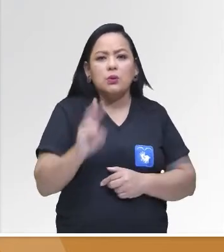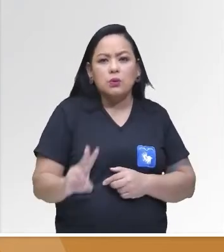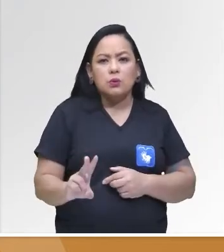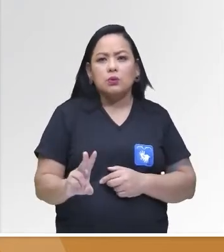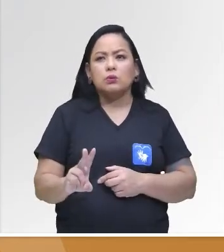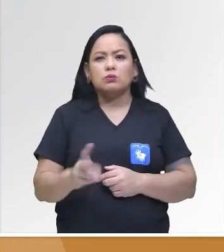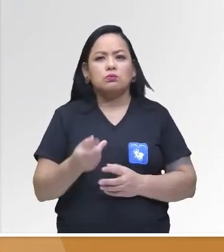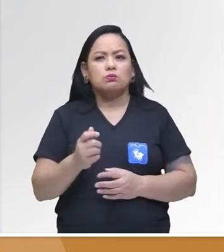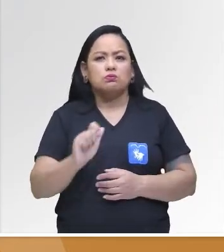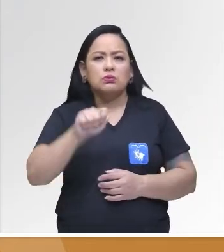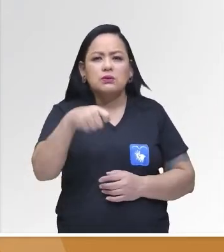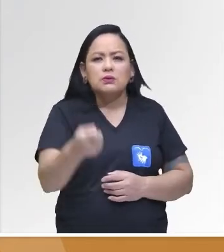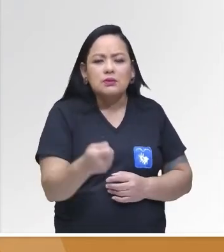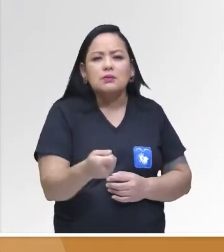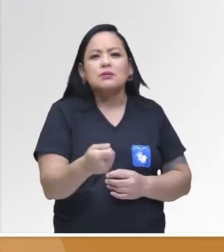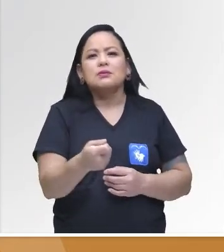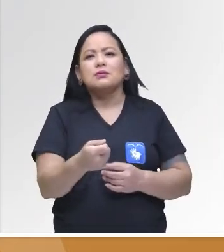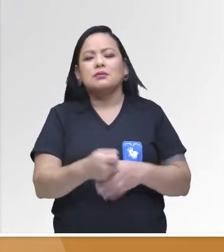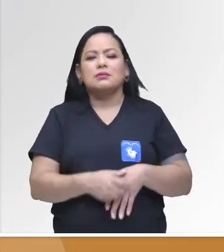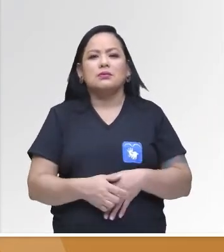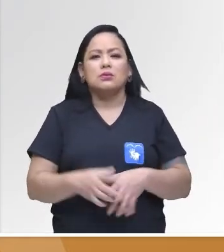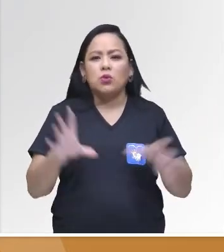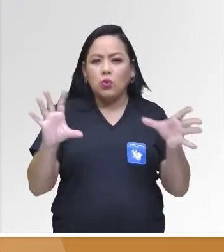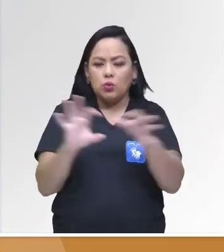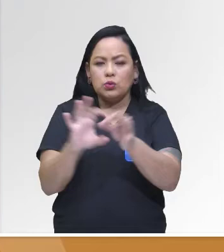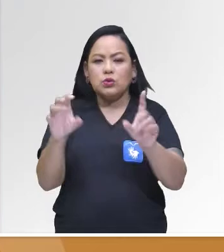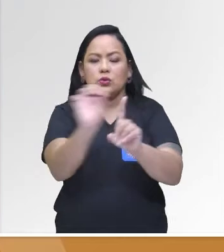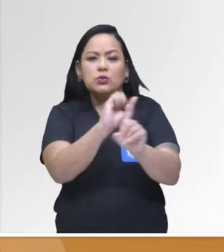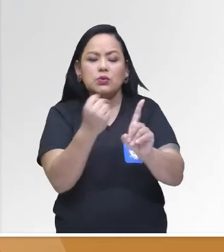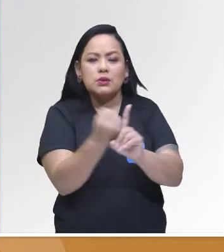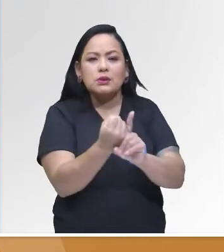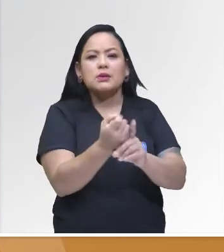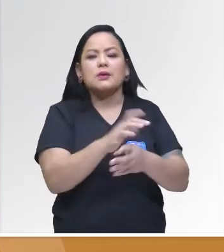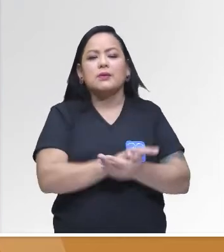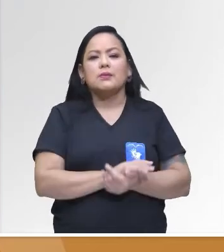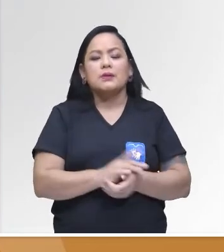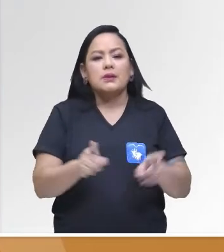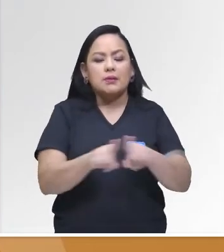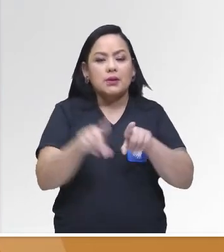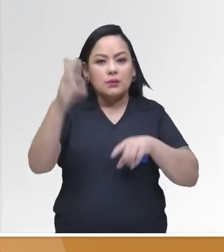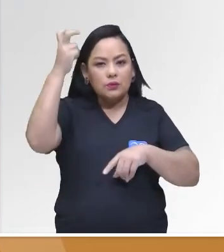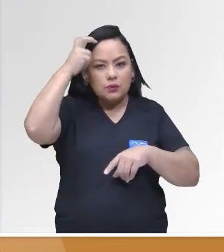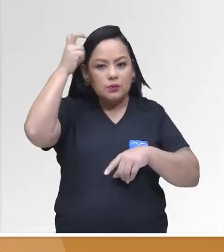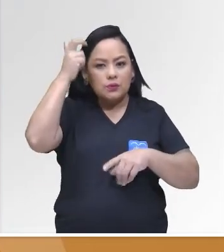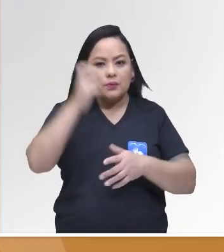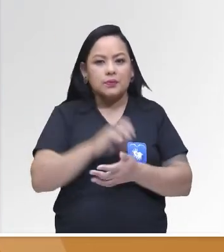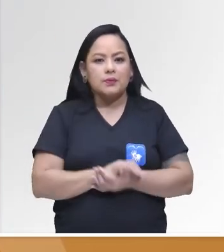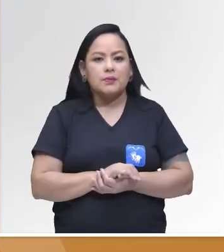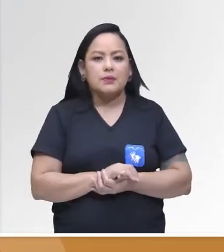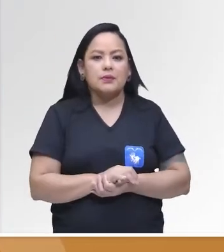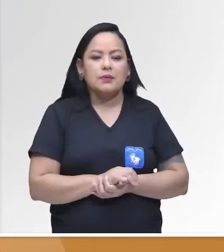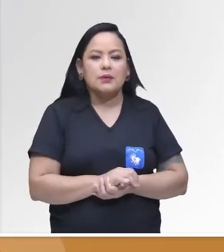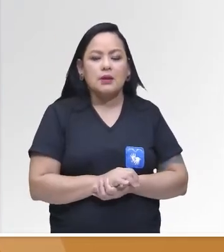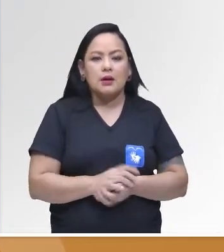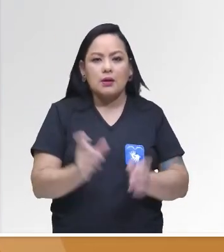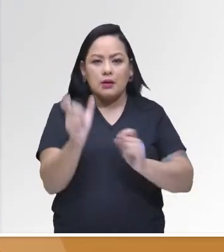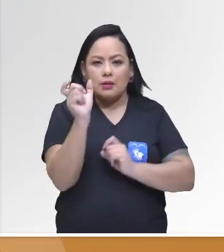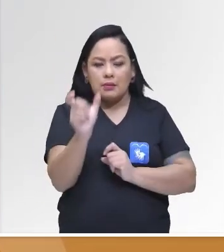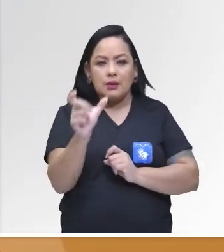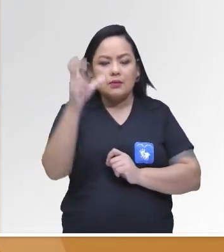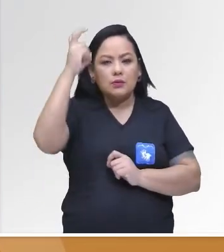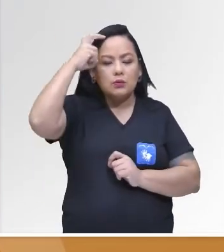fazem parte do seu contexto social e cultural. O termo cultura